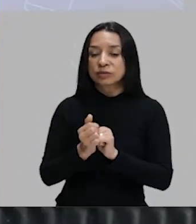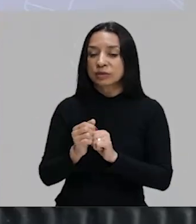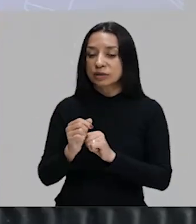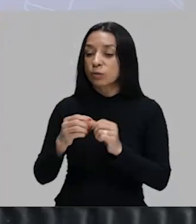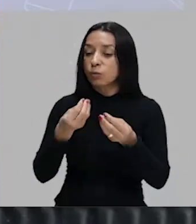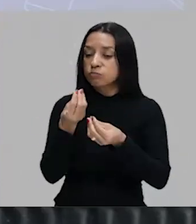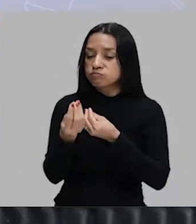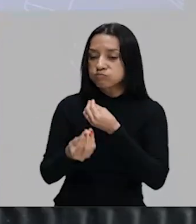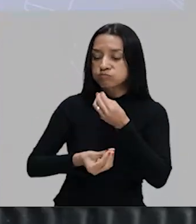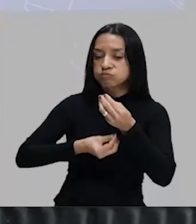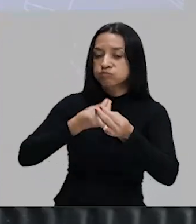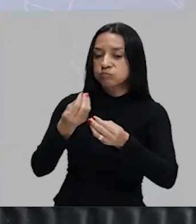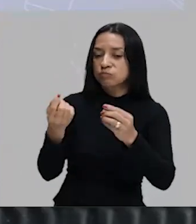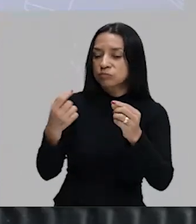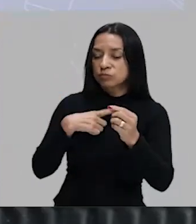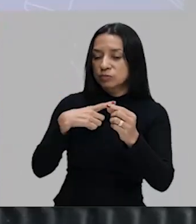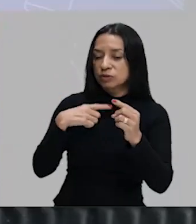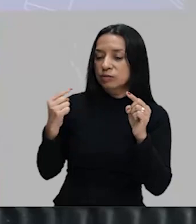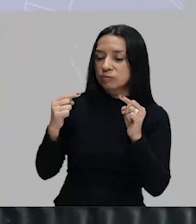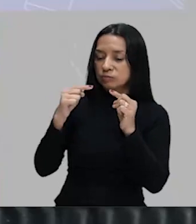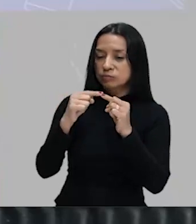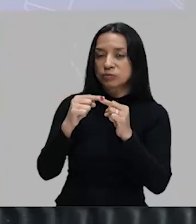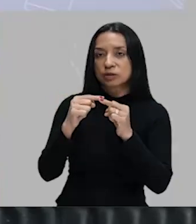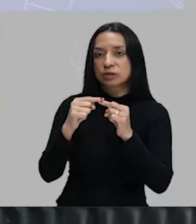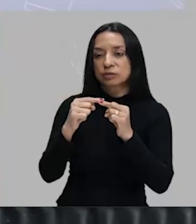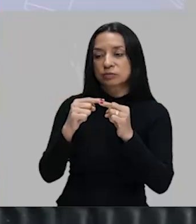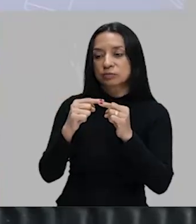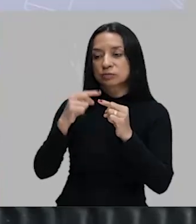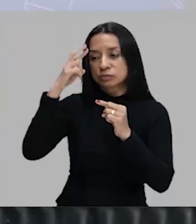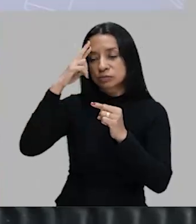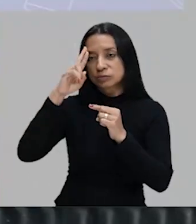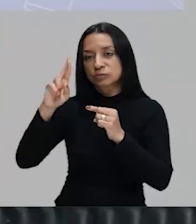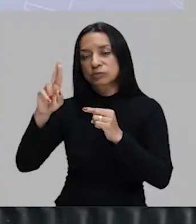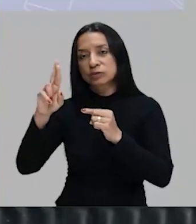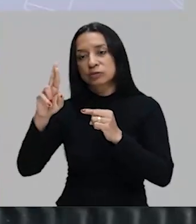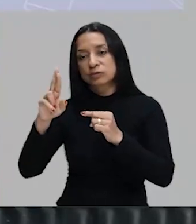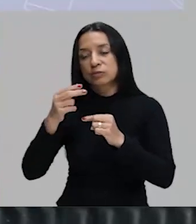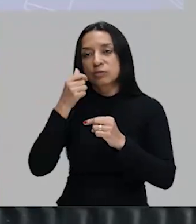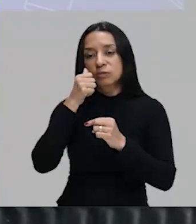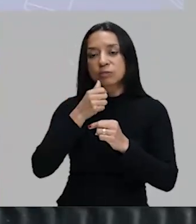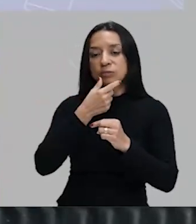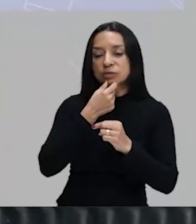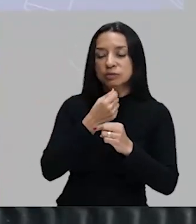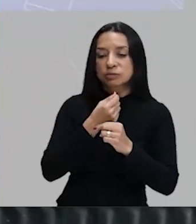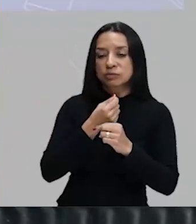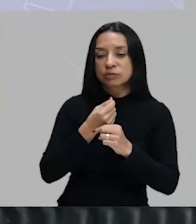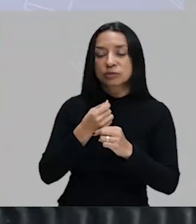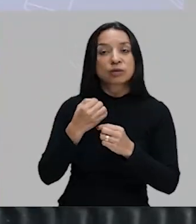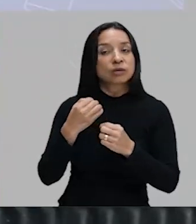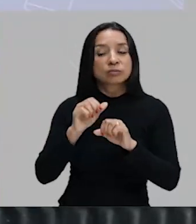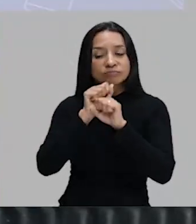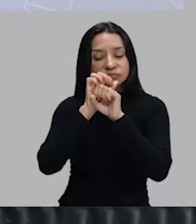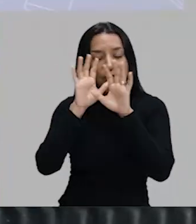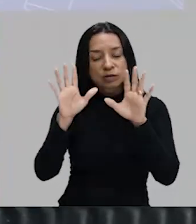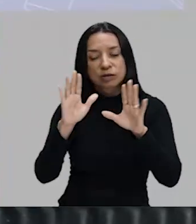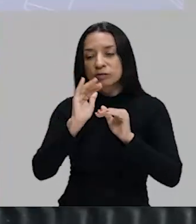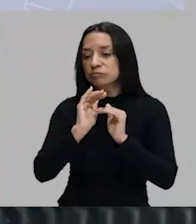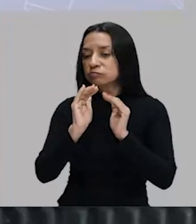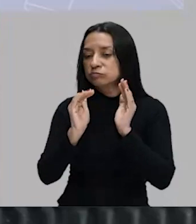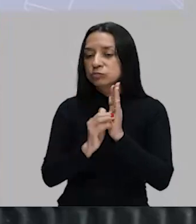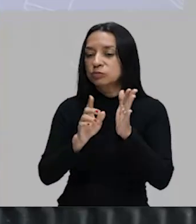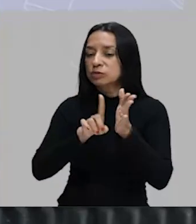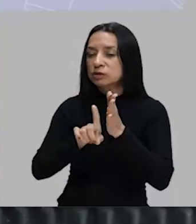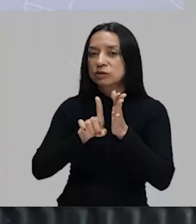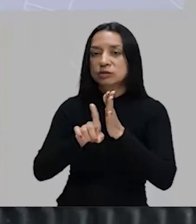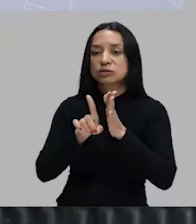aquela formalidade do senhor e senhora. É óbvio que toda a questão de tratamento, gente, vai de acordo